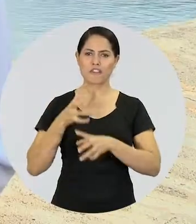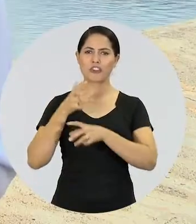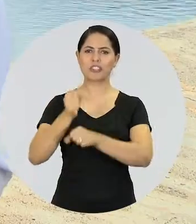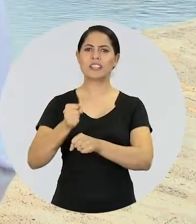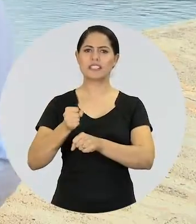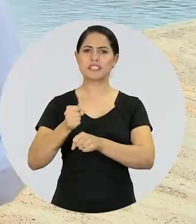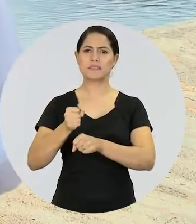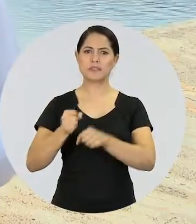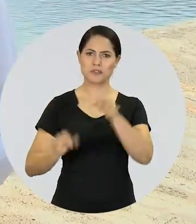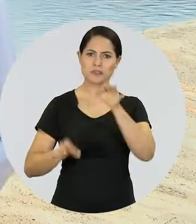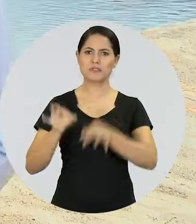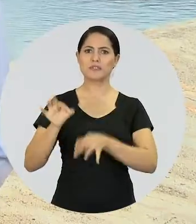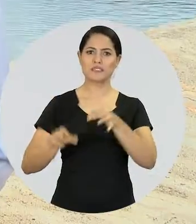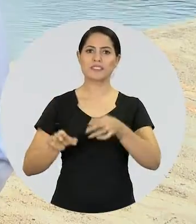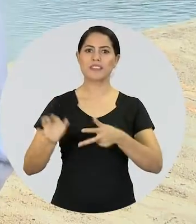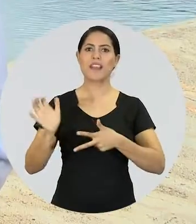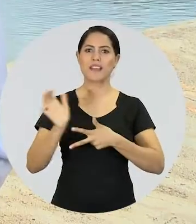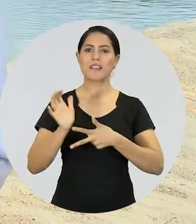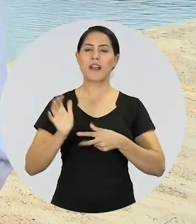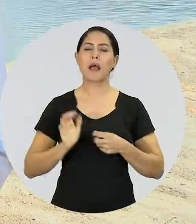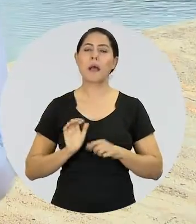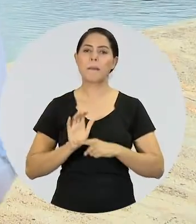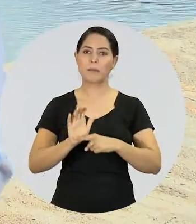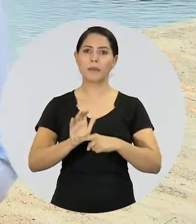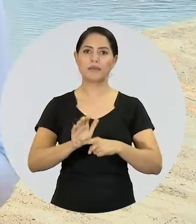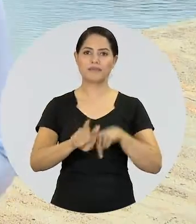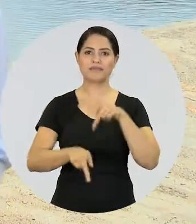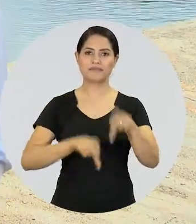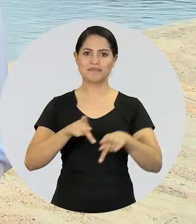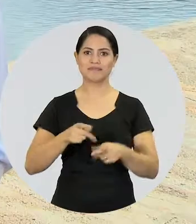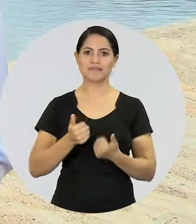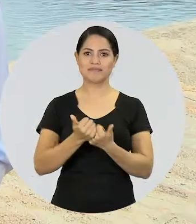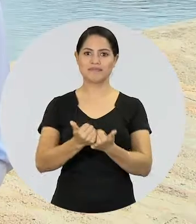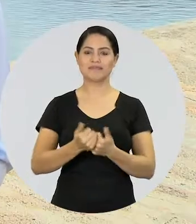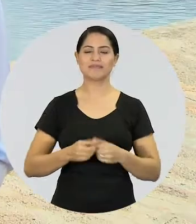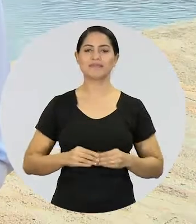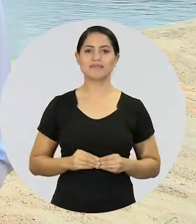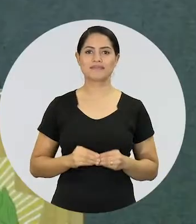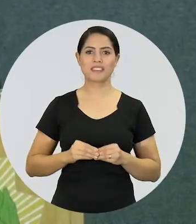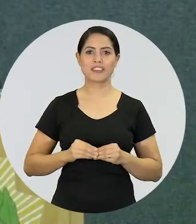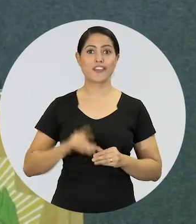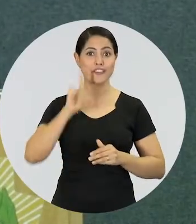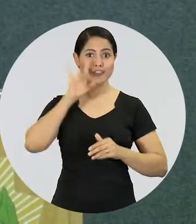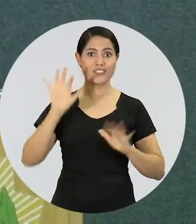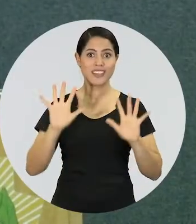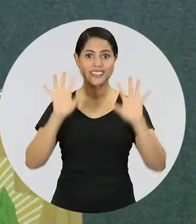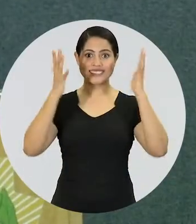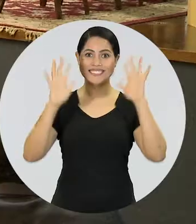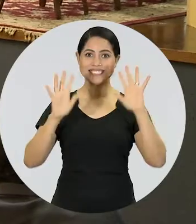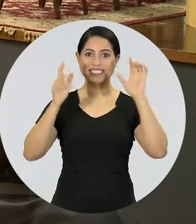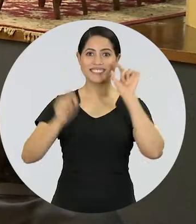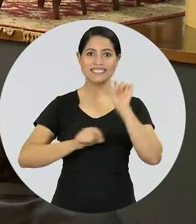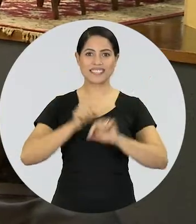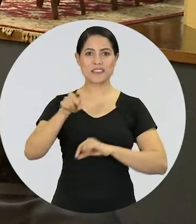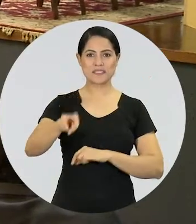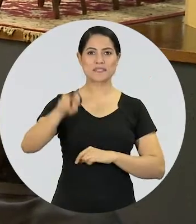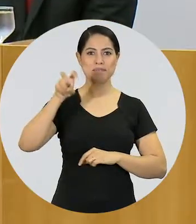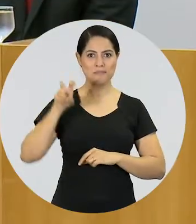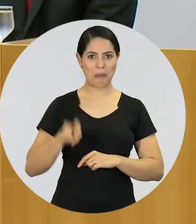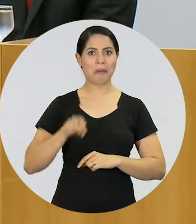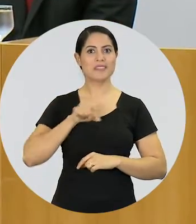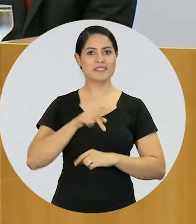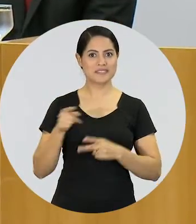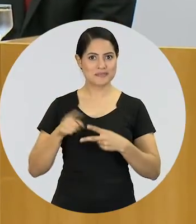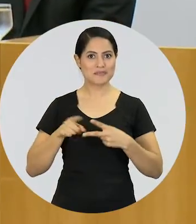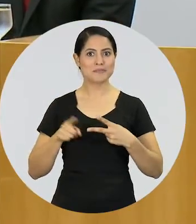em prol do fortalecimento do poder judiciário em favor da sociedade. Um dia de celebração, a